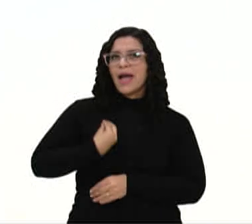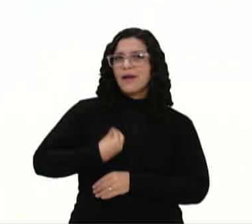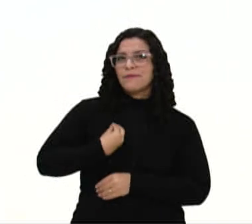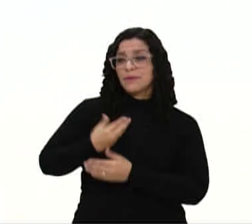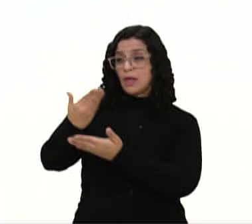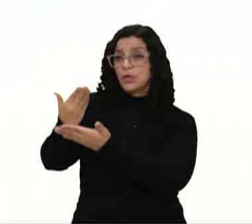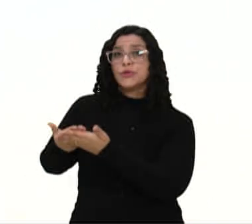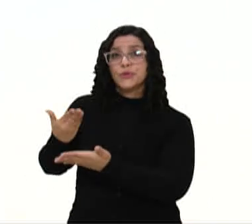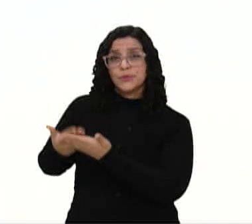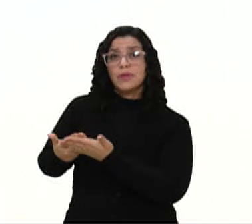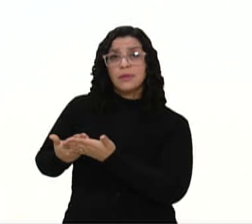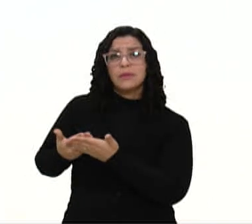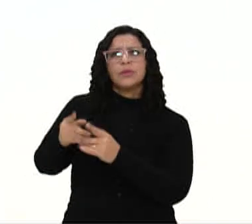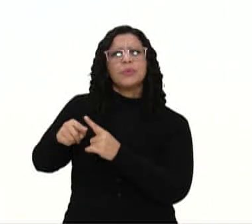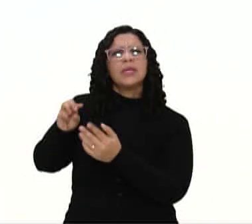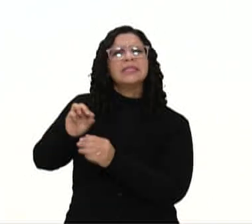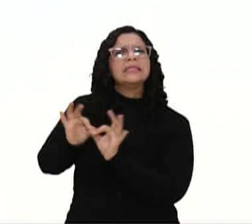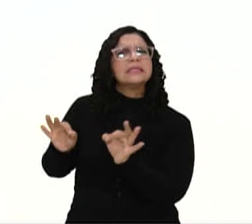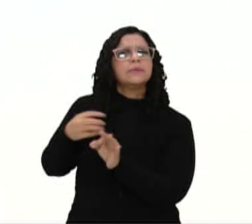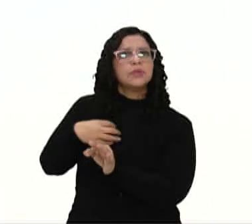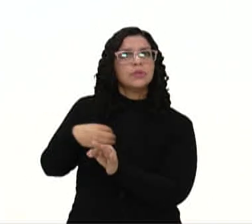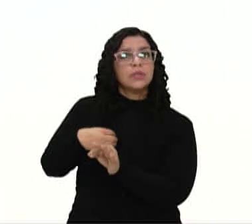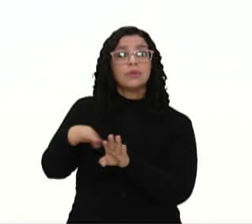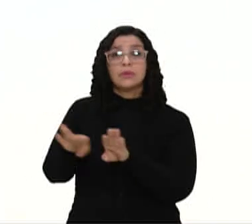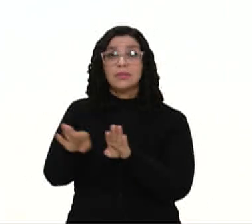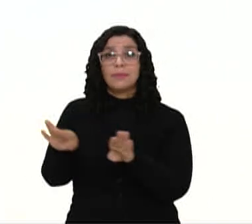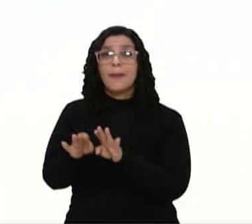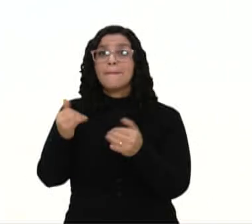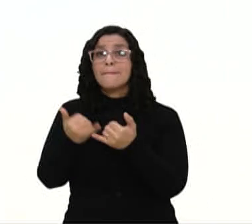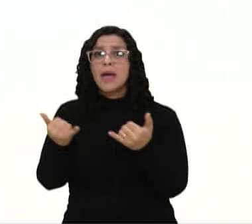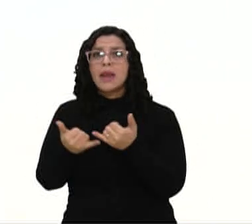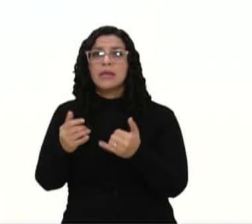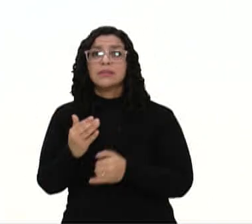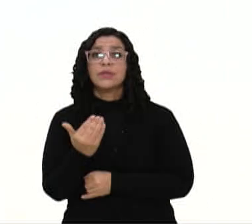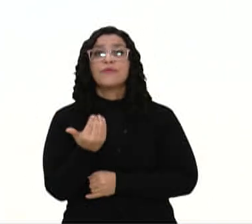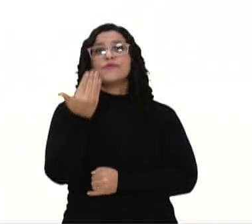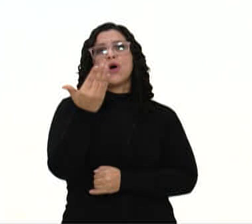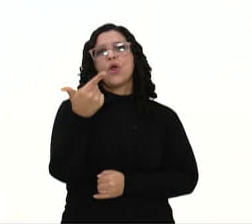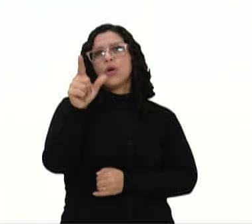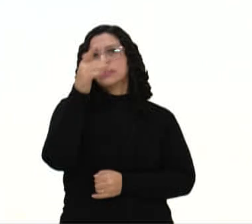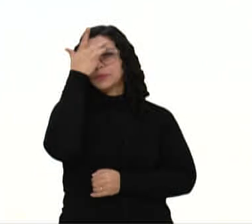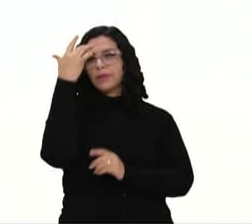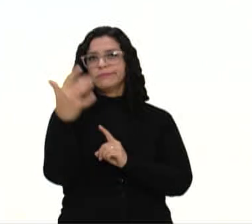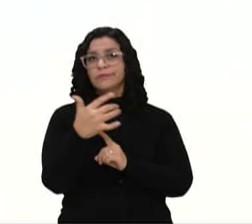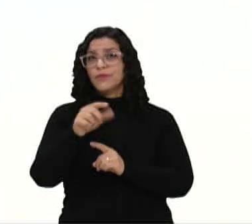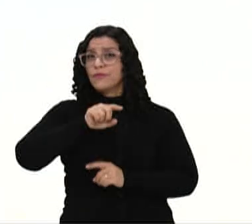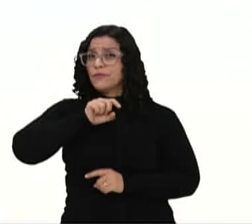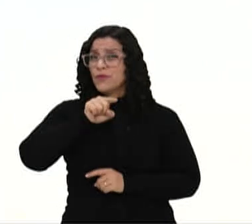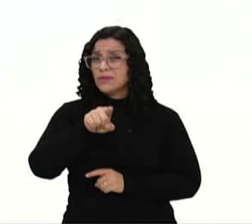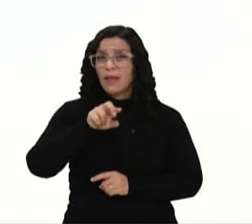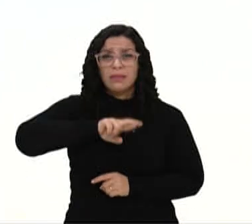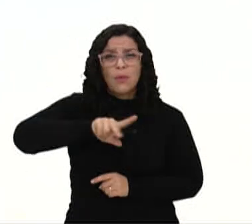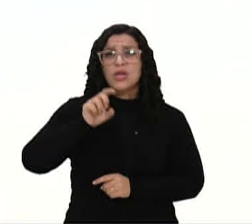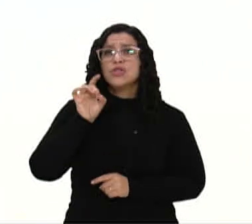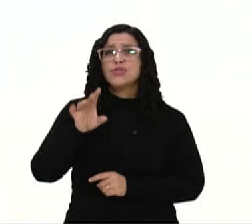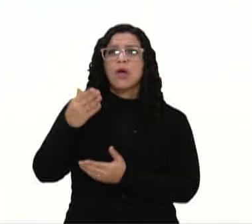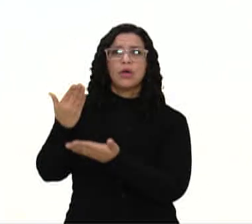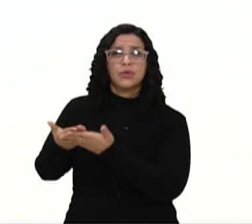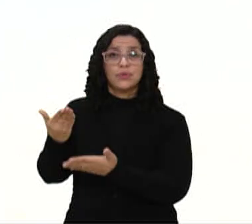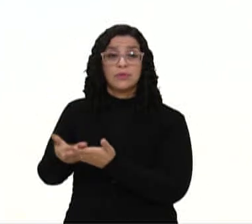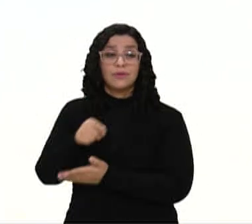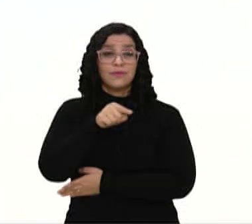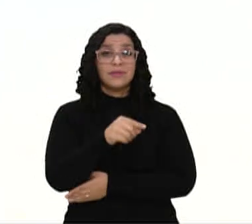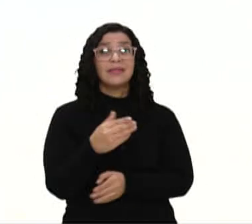de estudante por um motivo simples e que te é completamente alheio. Tu não és apenas um estudante, és